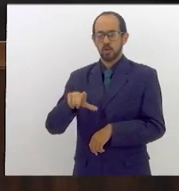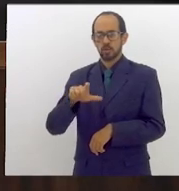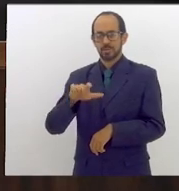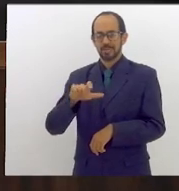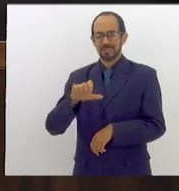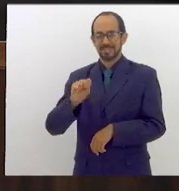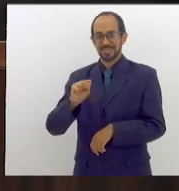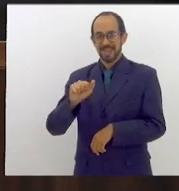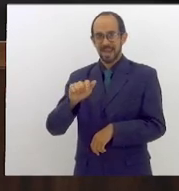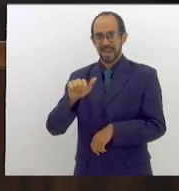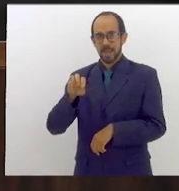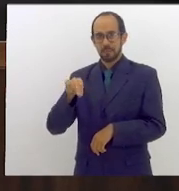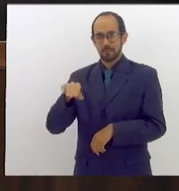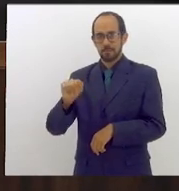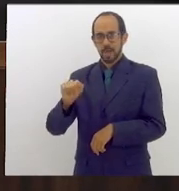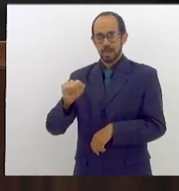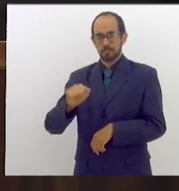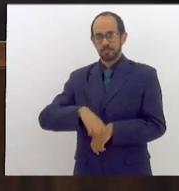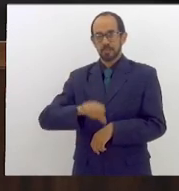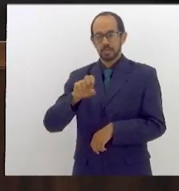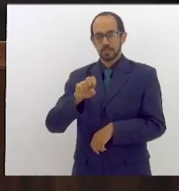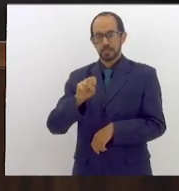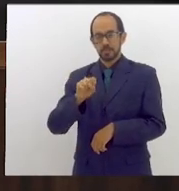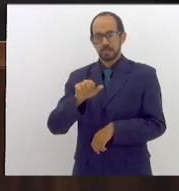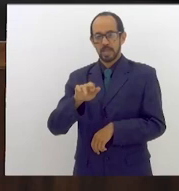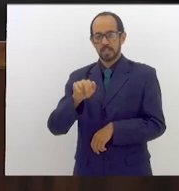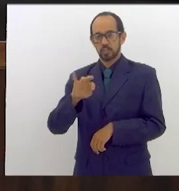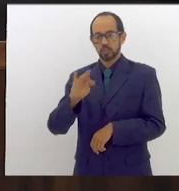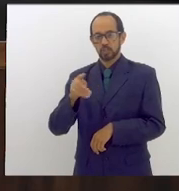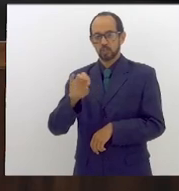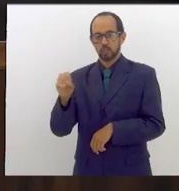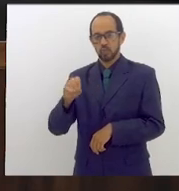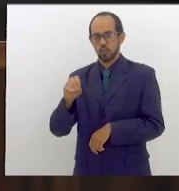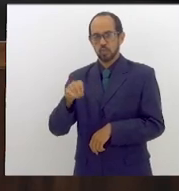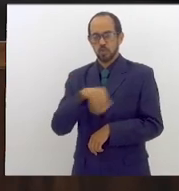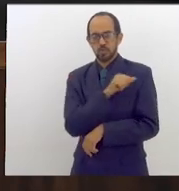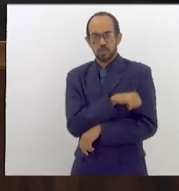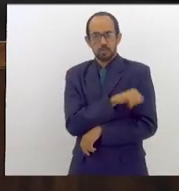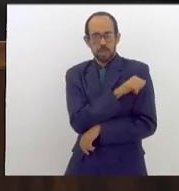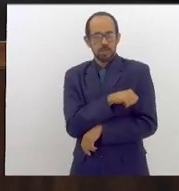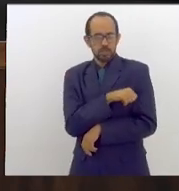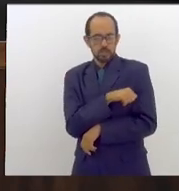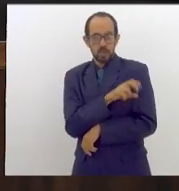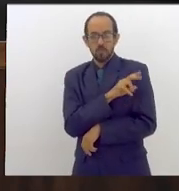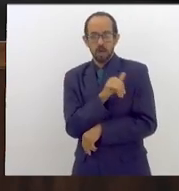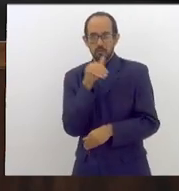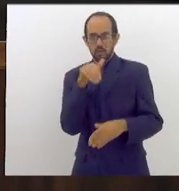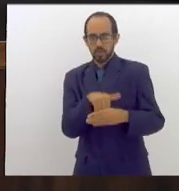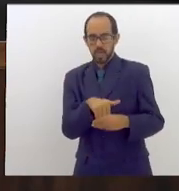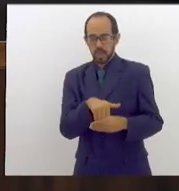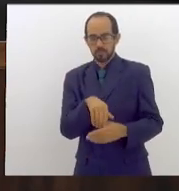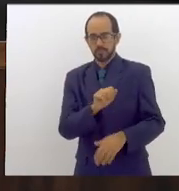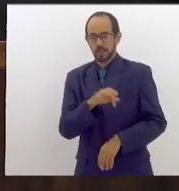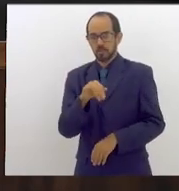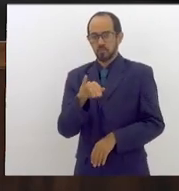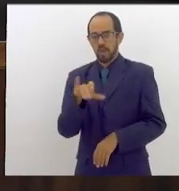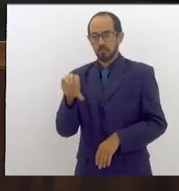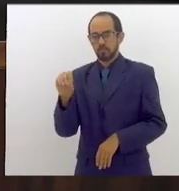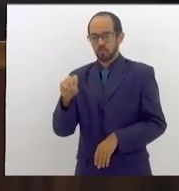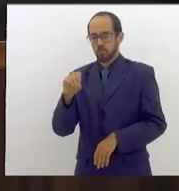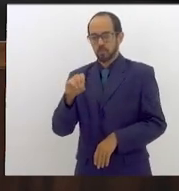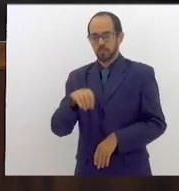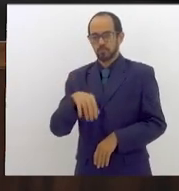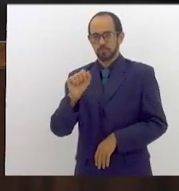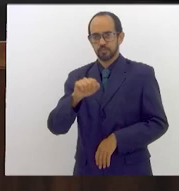Deputado Dr Serginho Deputado Enfermeira Regiane Presidente vai votar Deputado Fábio Silva